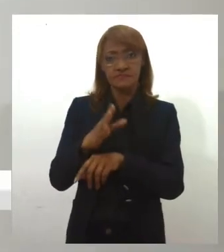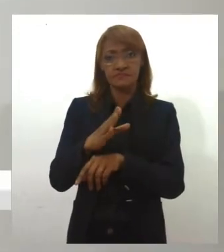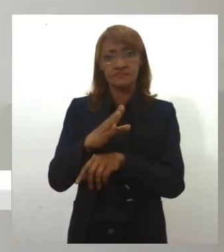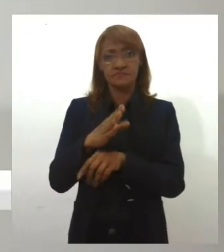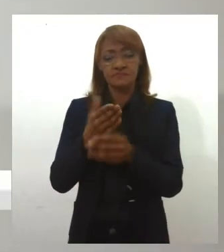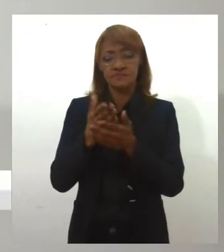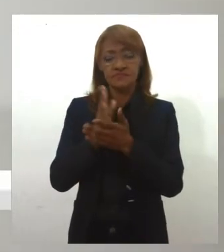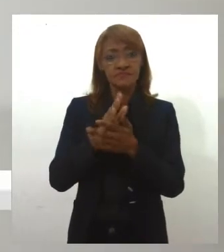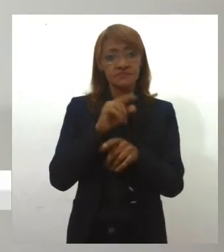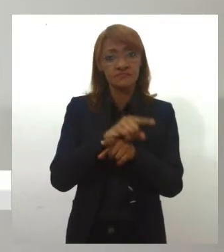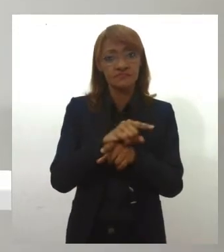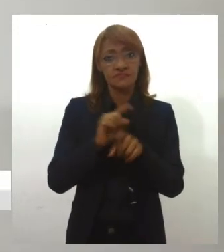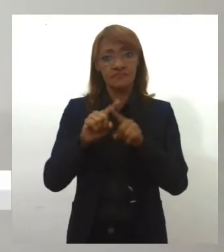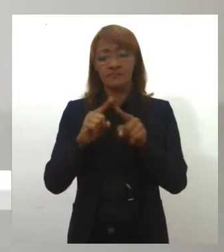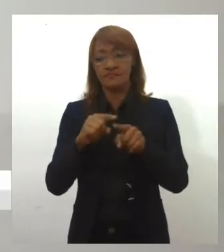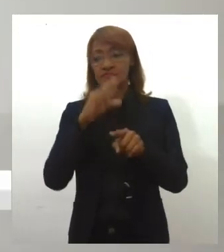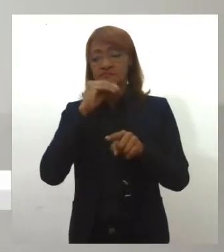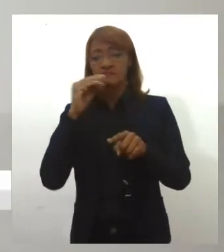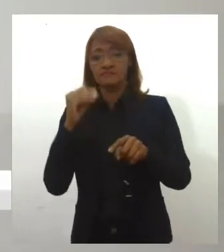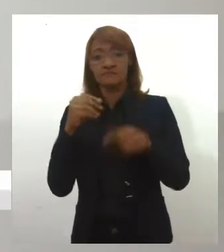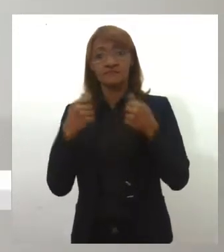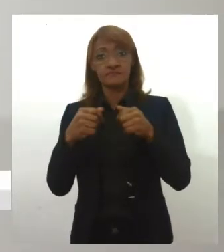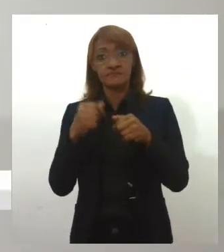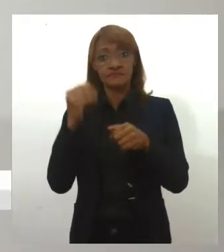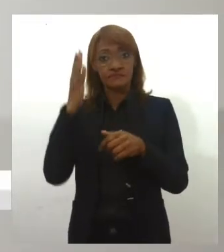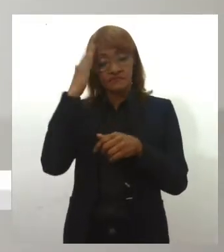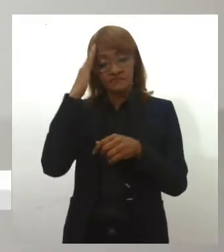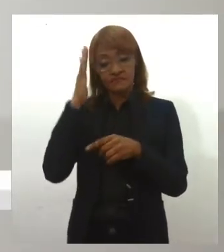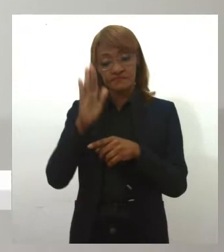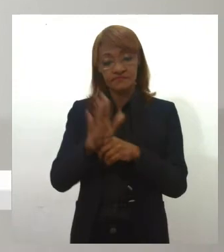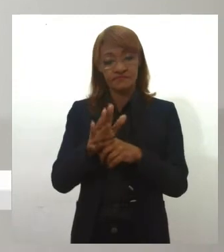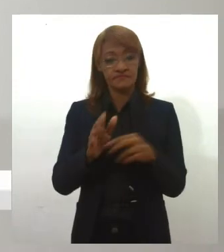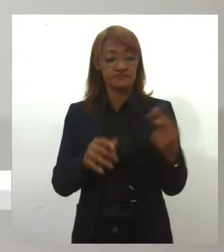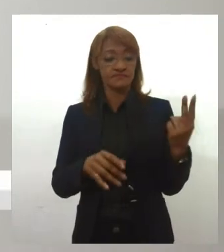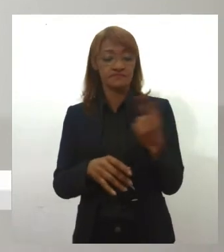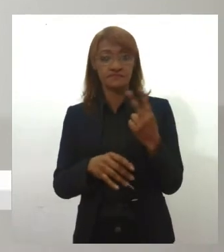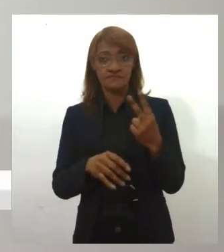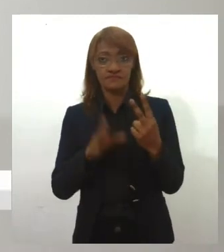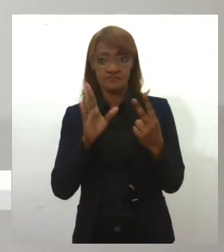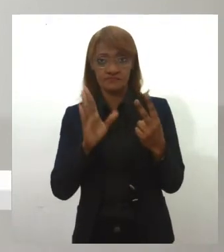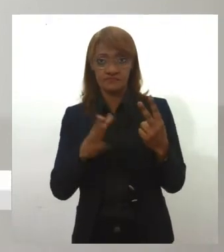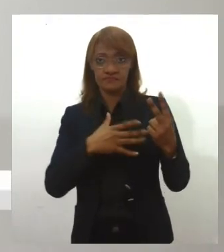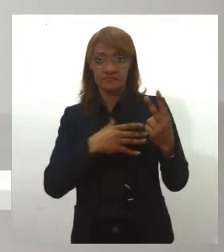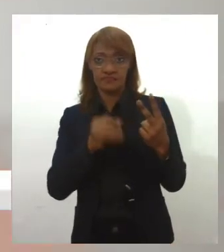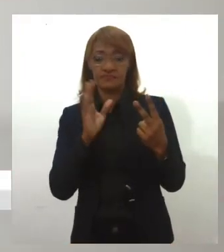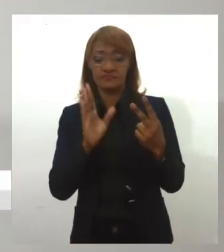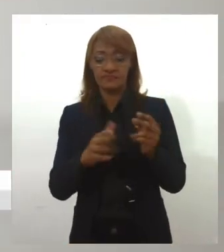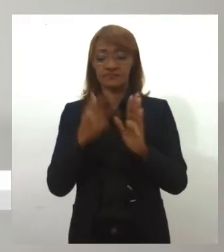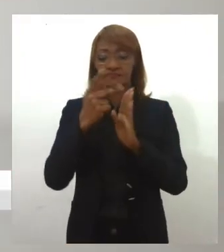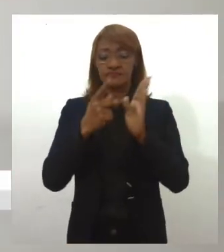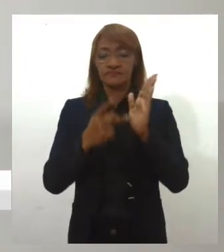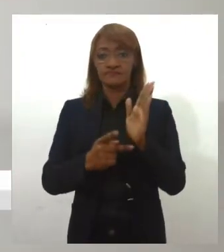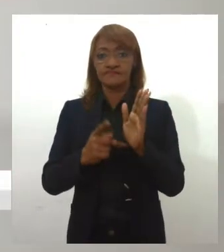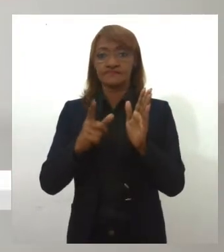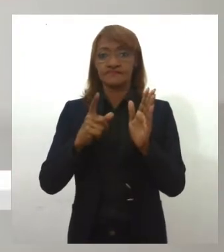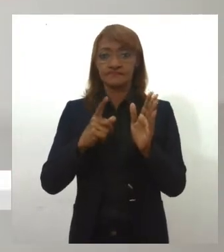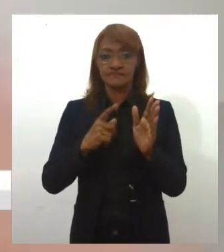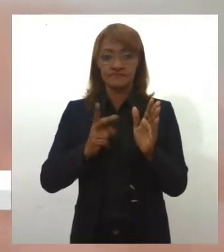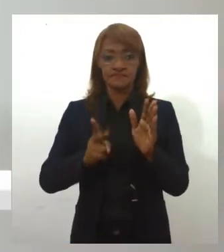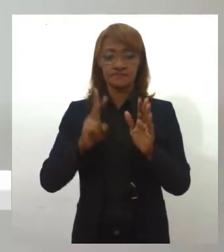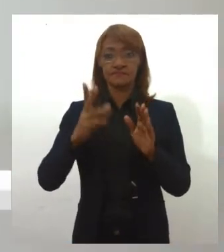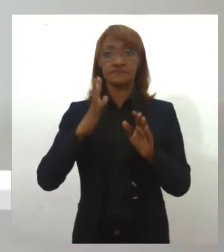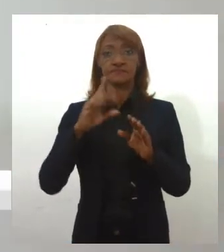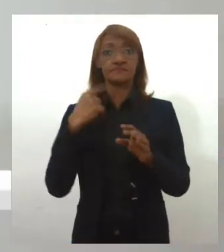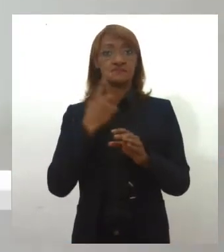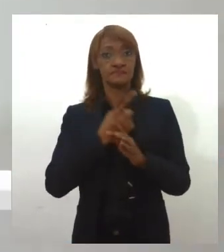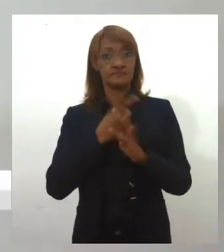trabalhar. Então, Gabriela e Rafaela trabalhavam muito por projetos, eu tinha essa metodologia na minha família, é isso que a Micheline falou